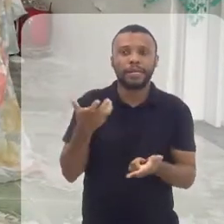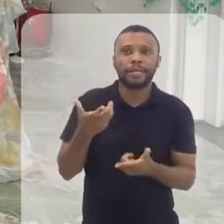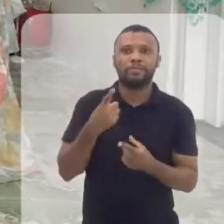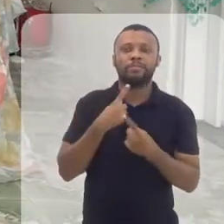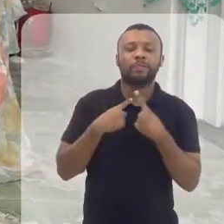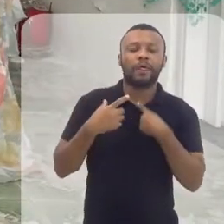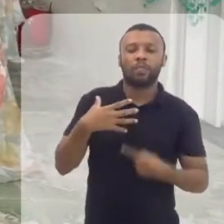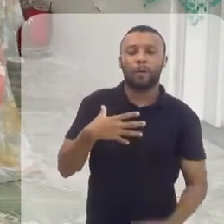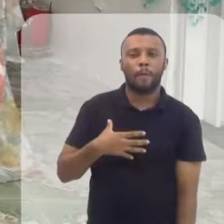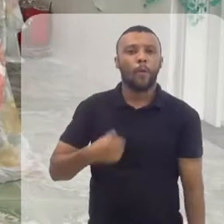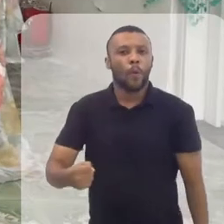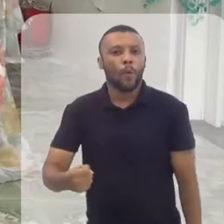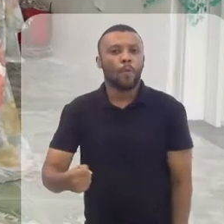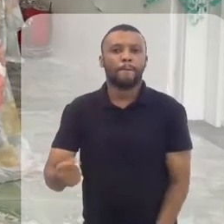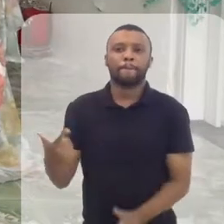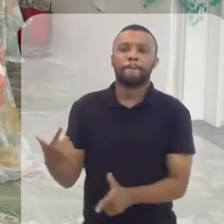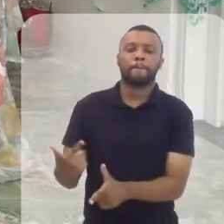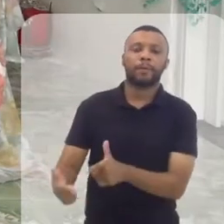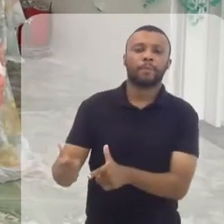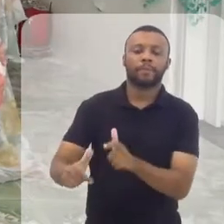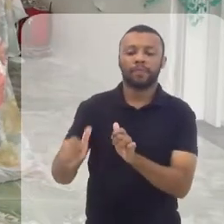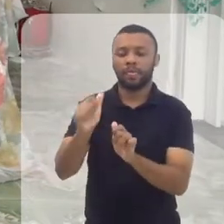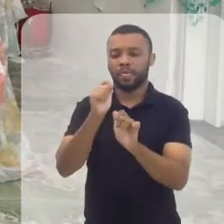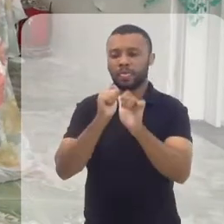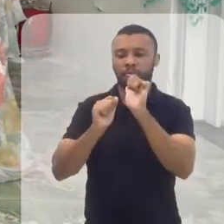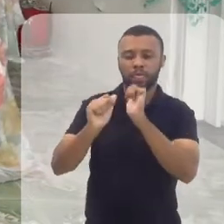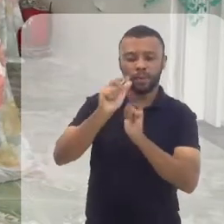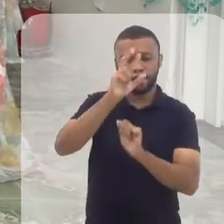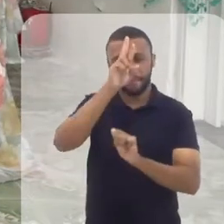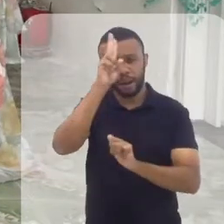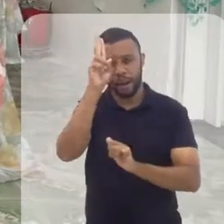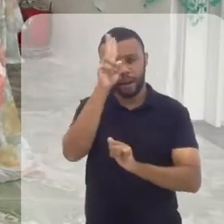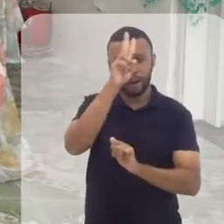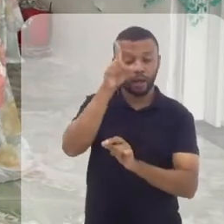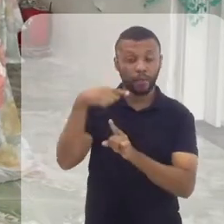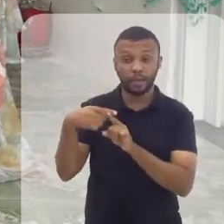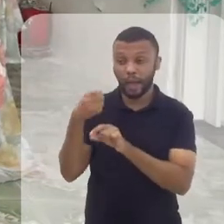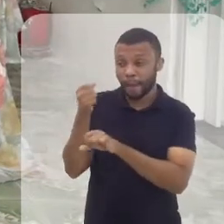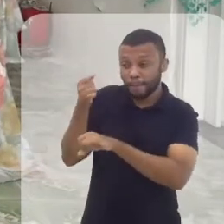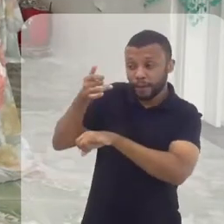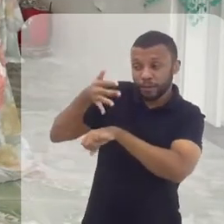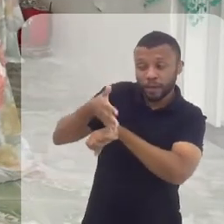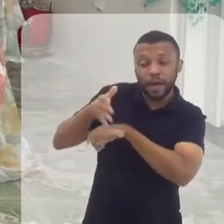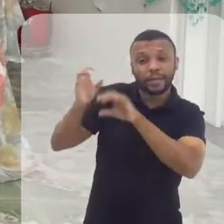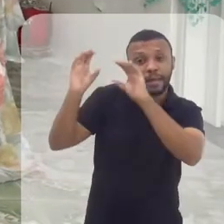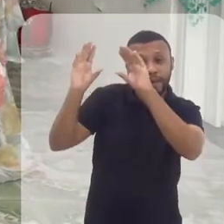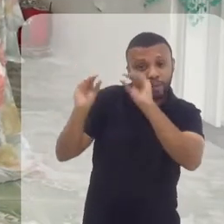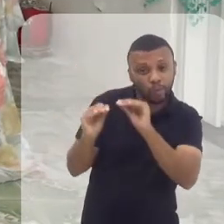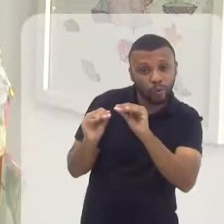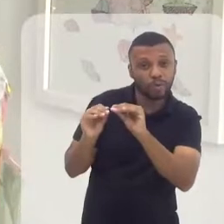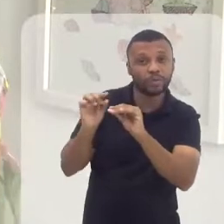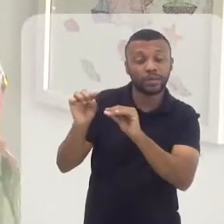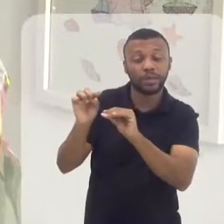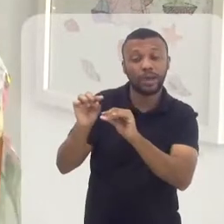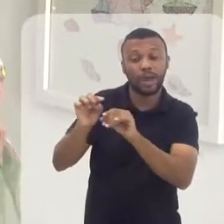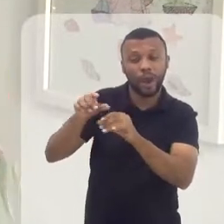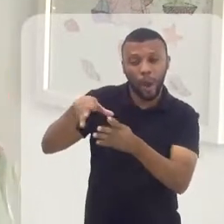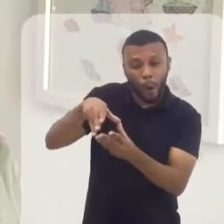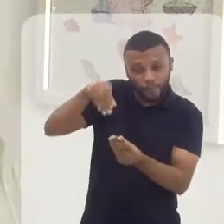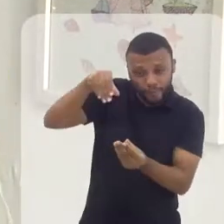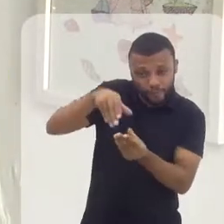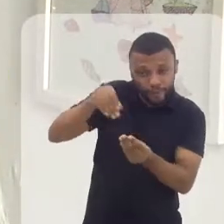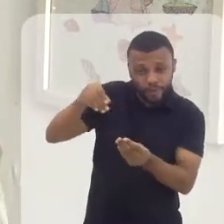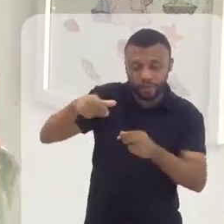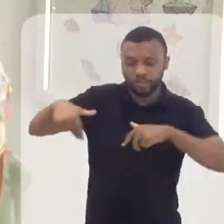suicidas. Tá? Problema de alcoolismo, problema de. Que a madrugada, à noite, né? Os seres da noite